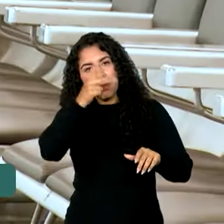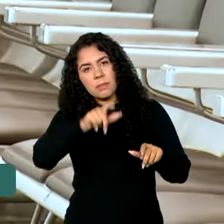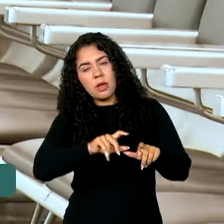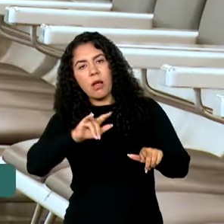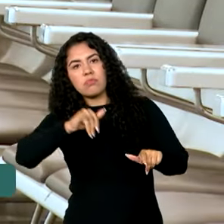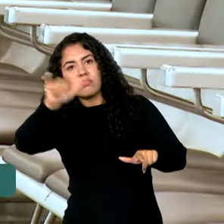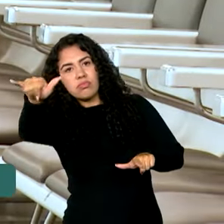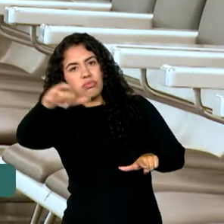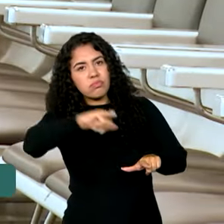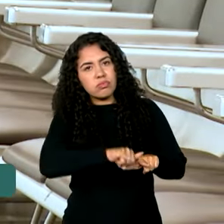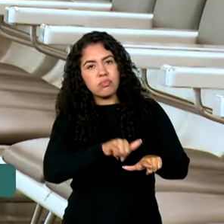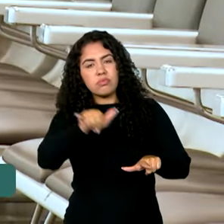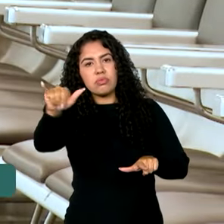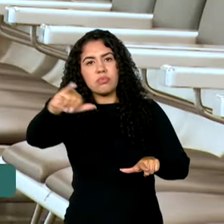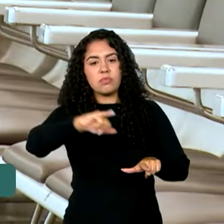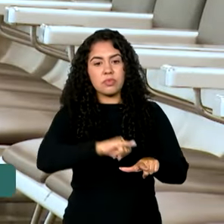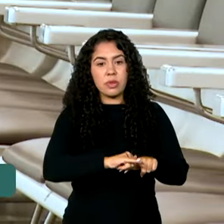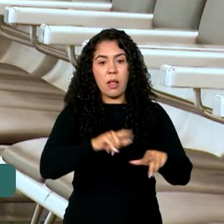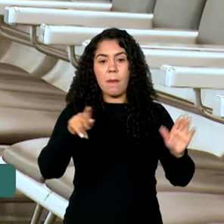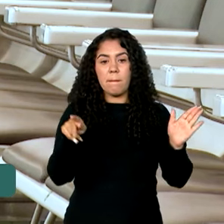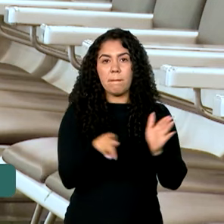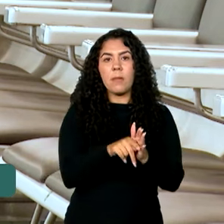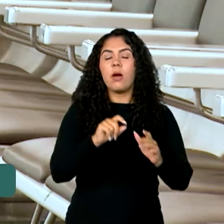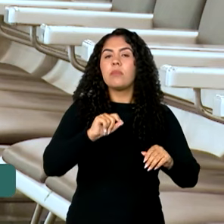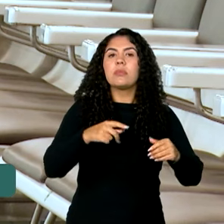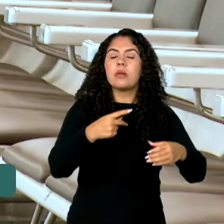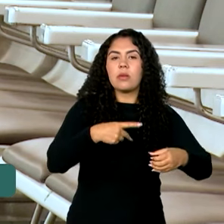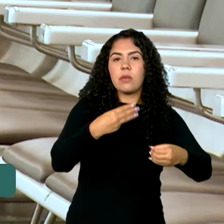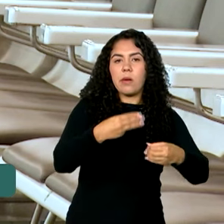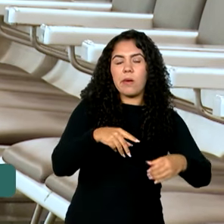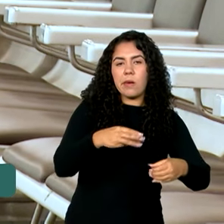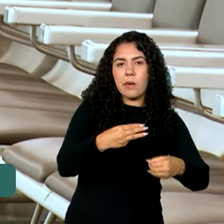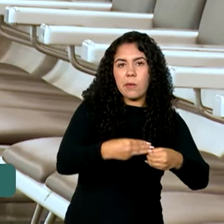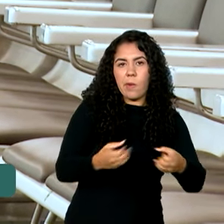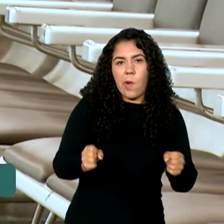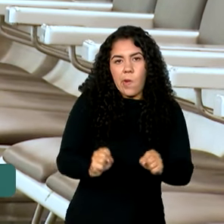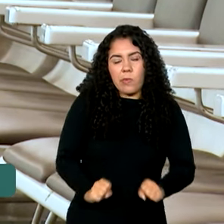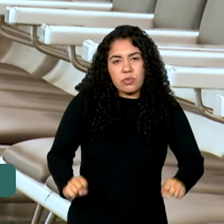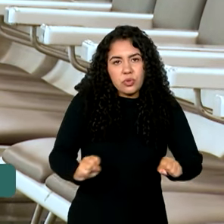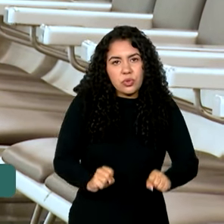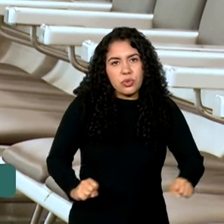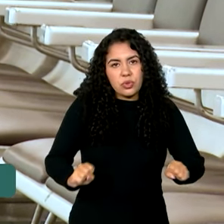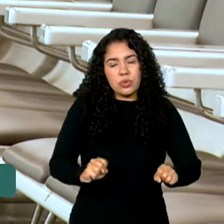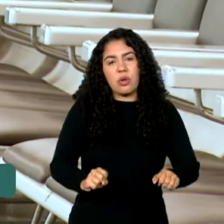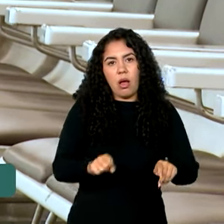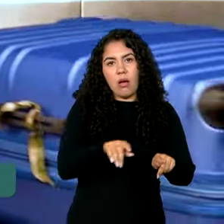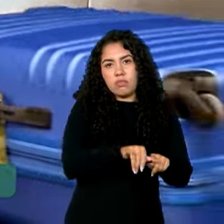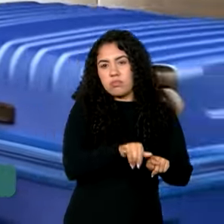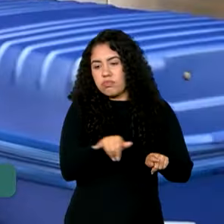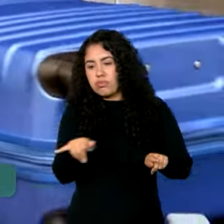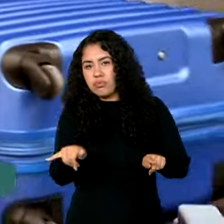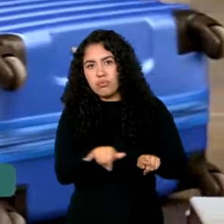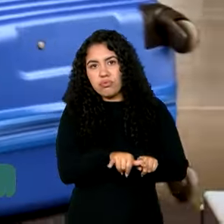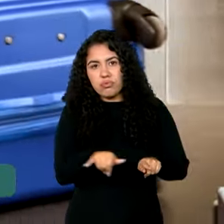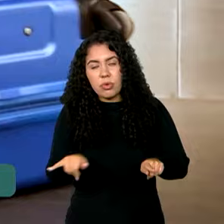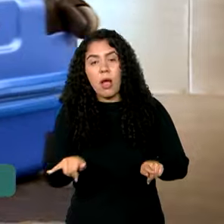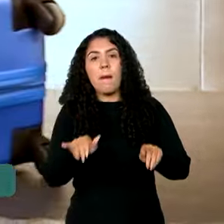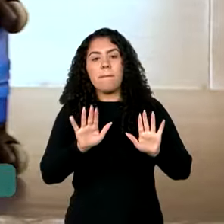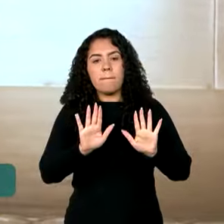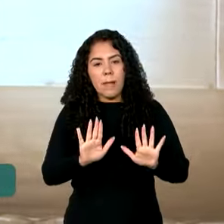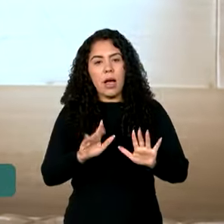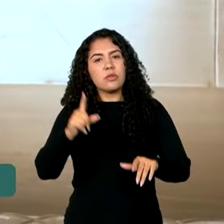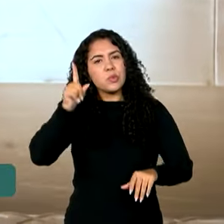para os voos realizados na base aérea de Canoas, que fica a 8,5 km do Salgado Filho, e tem